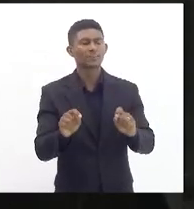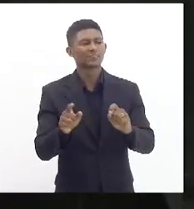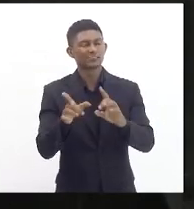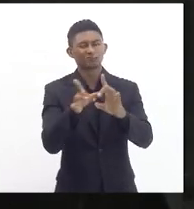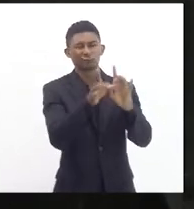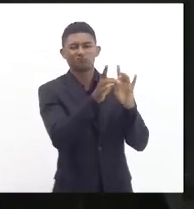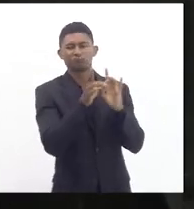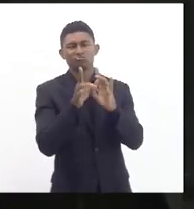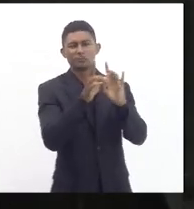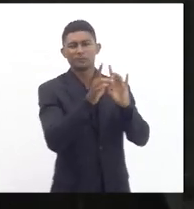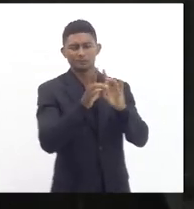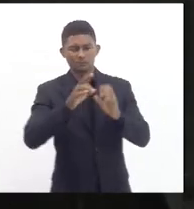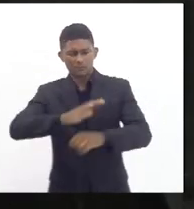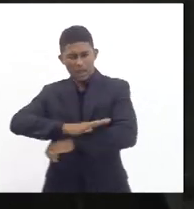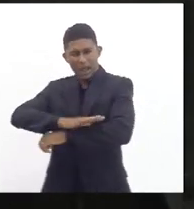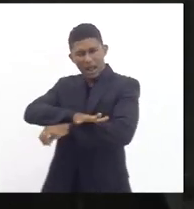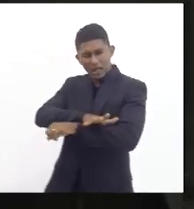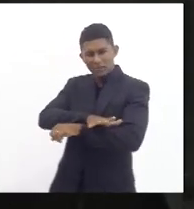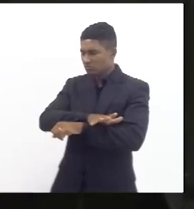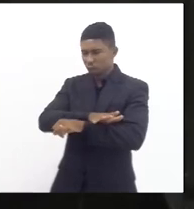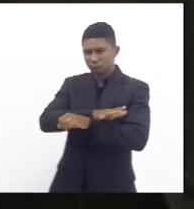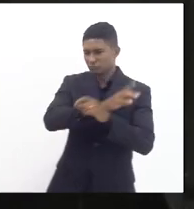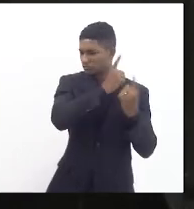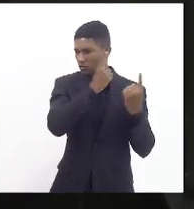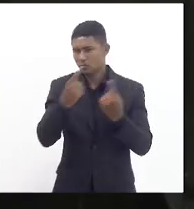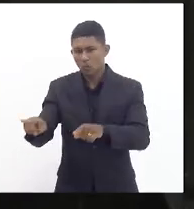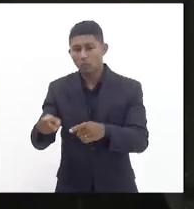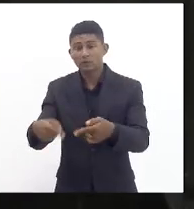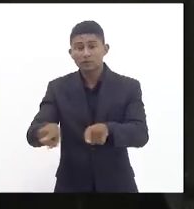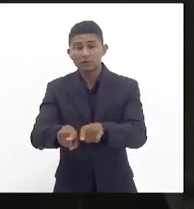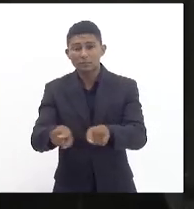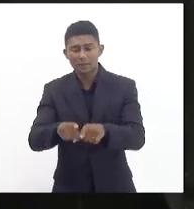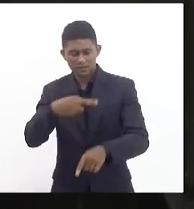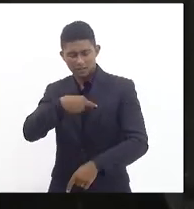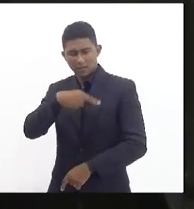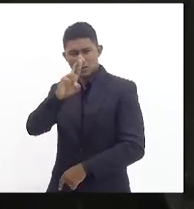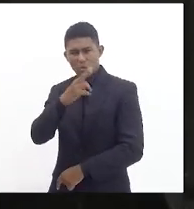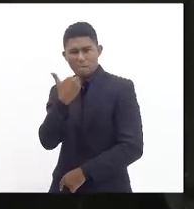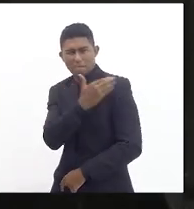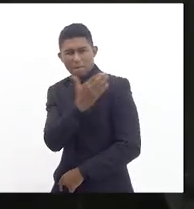contra o racismo, contra o preconceito religioso